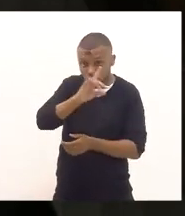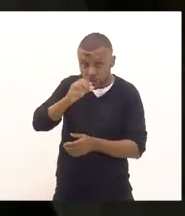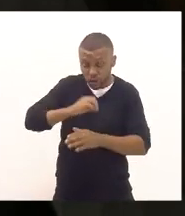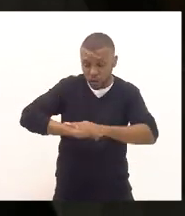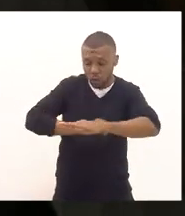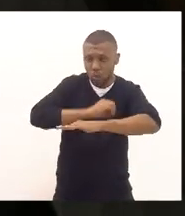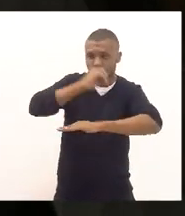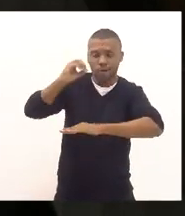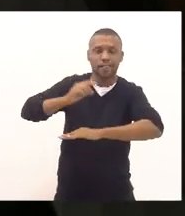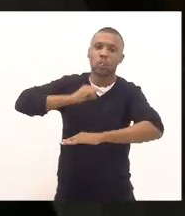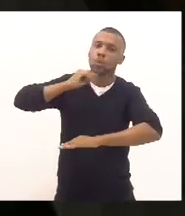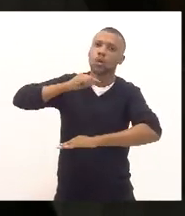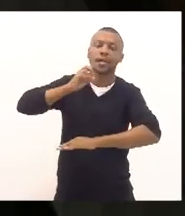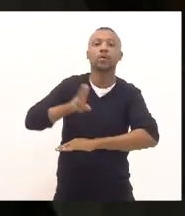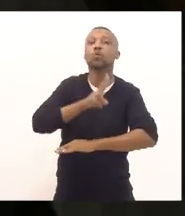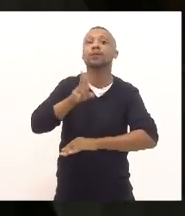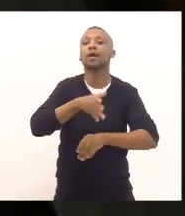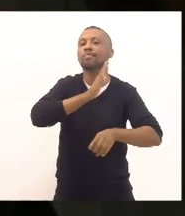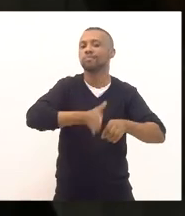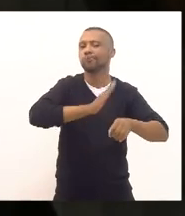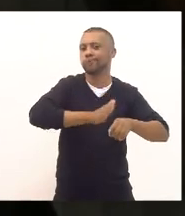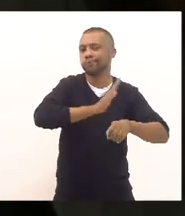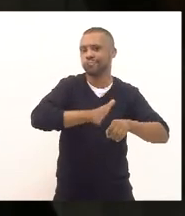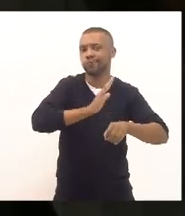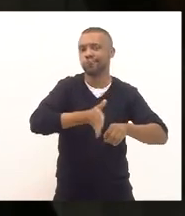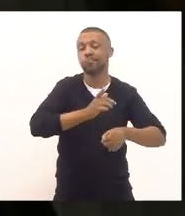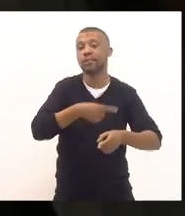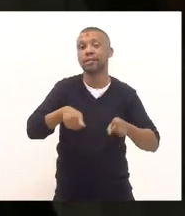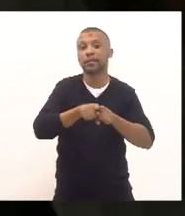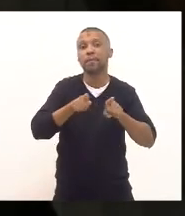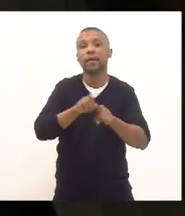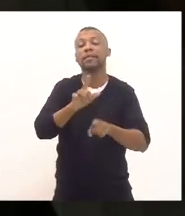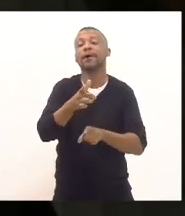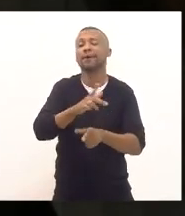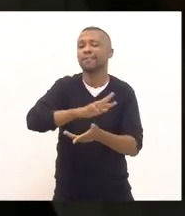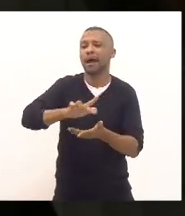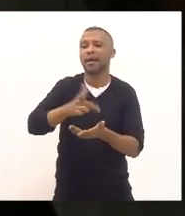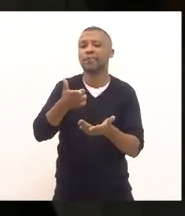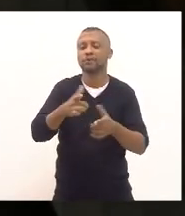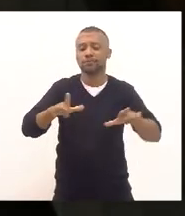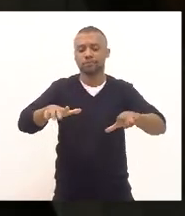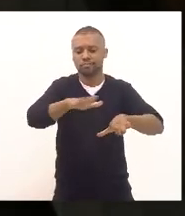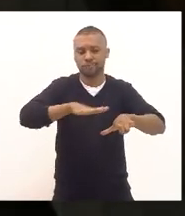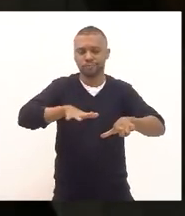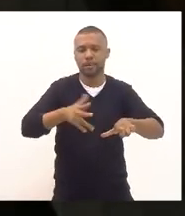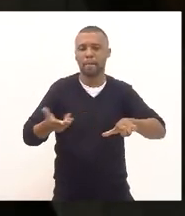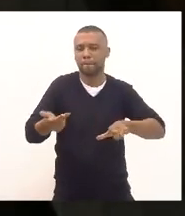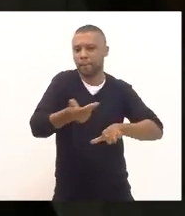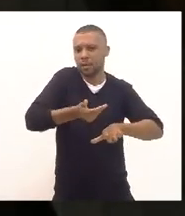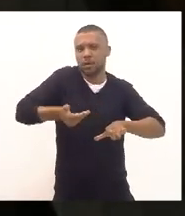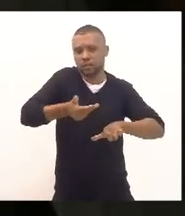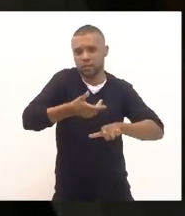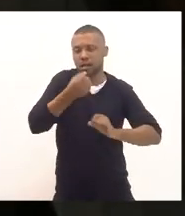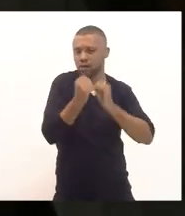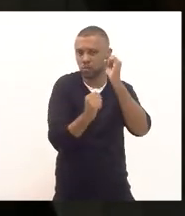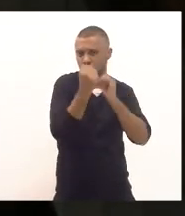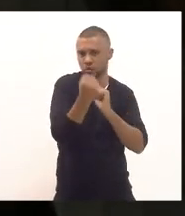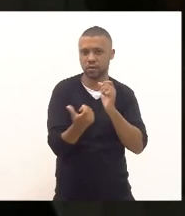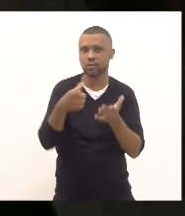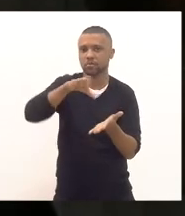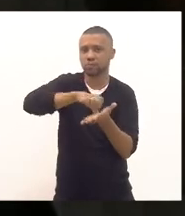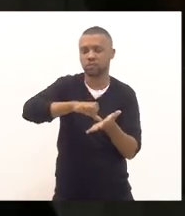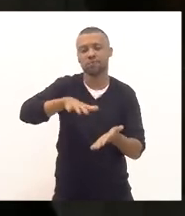não consegue mais fazer o uso da picadeira sem falar as diversas plantas industriais em no Noroeste o